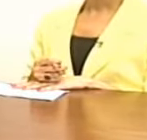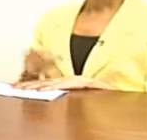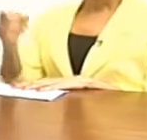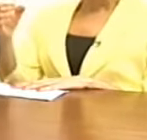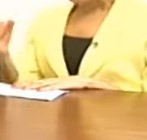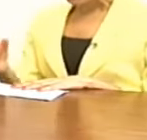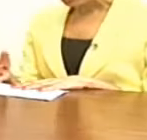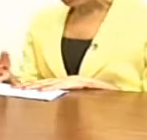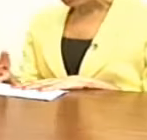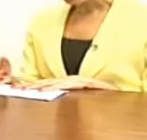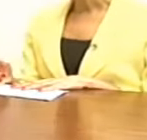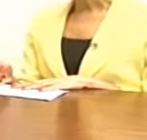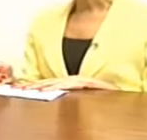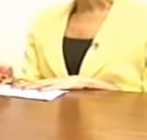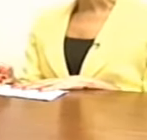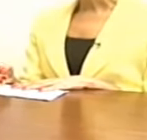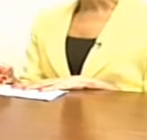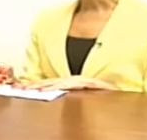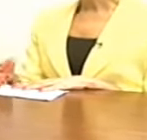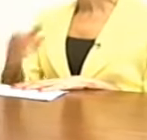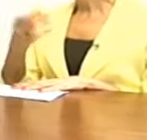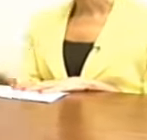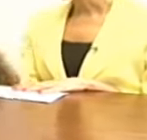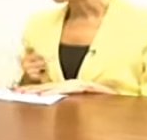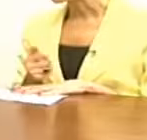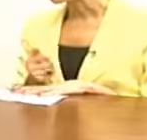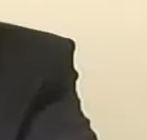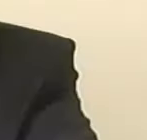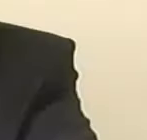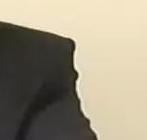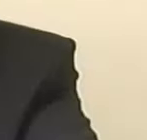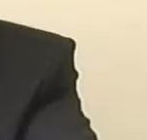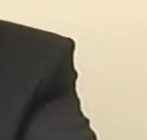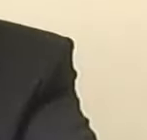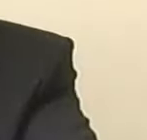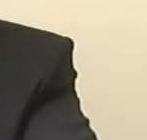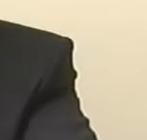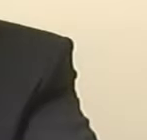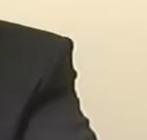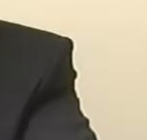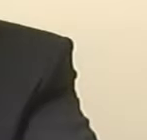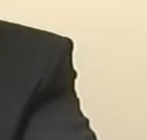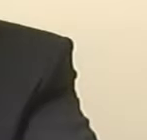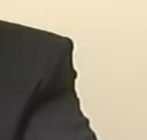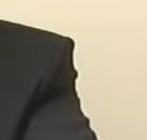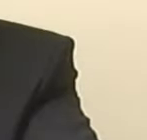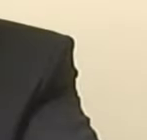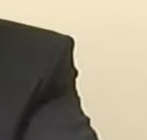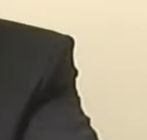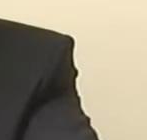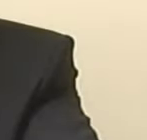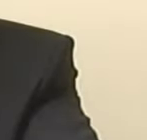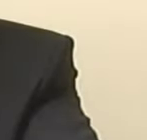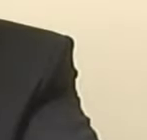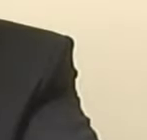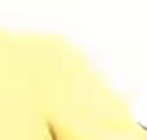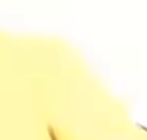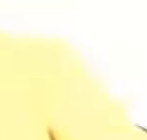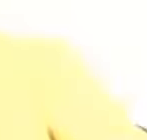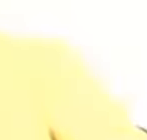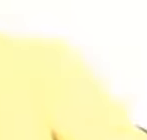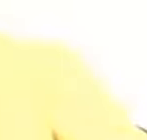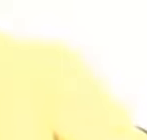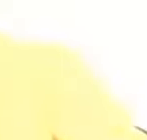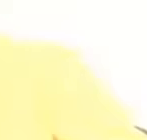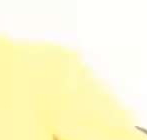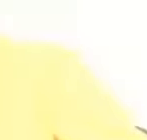uma detenção. Deputado Celso Russomano, líder do PRB, muito obrigada pela sua entrevista. Eu é que agradeço. Uma entrevista especial fica por aqui.